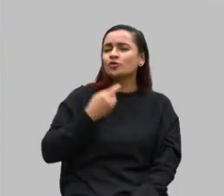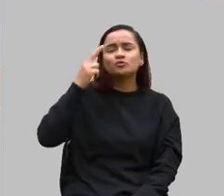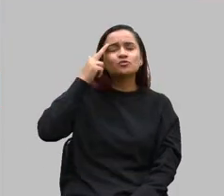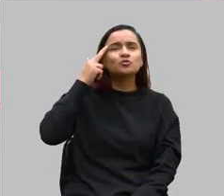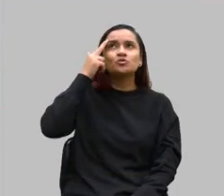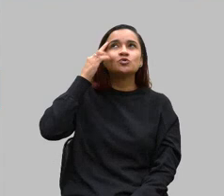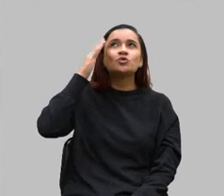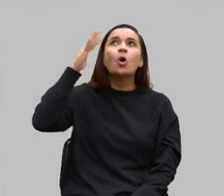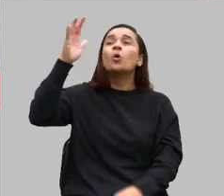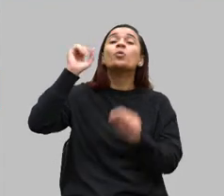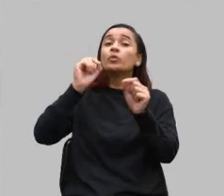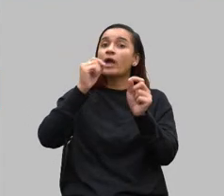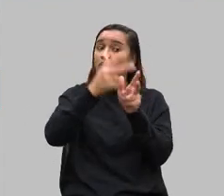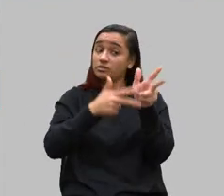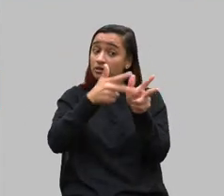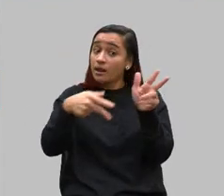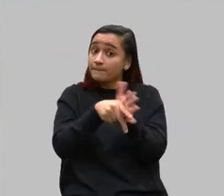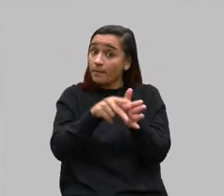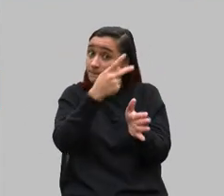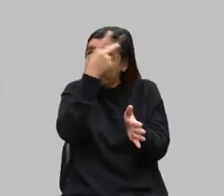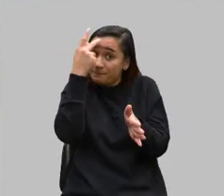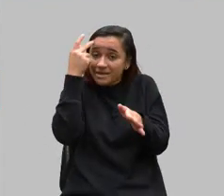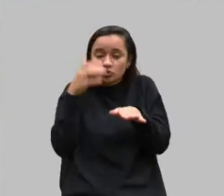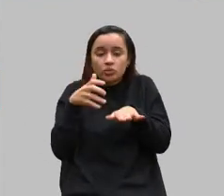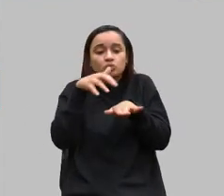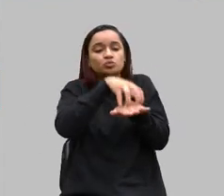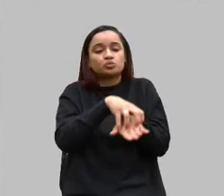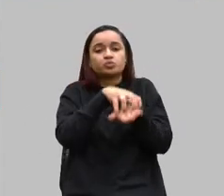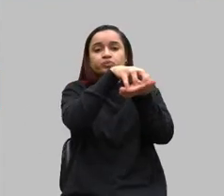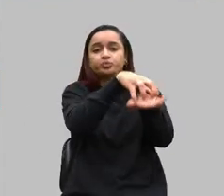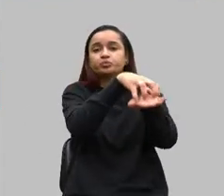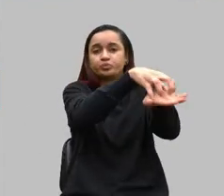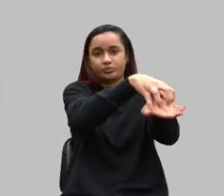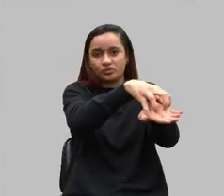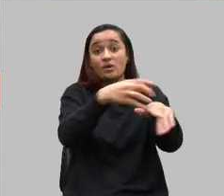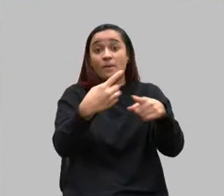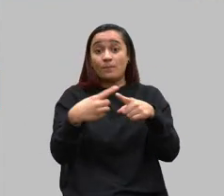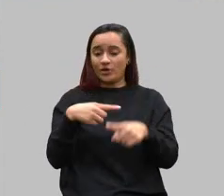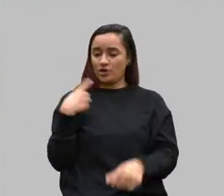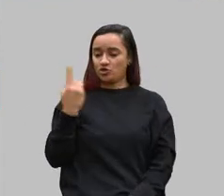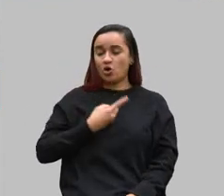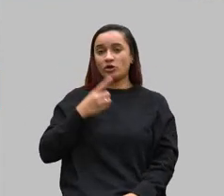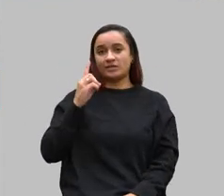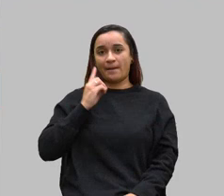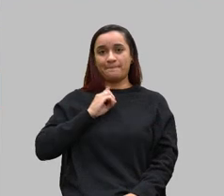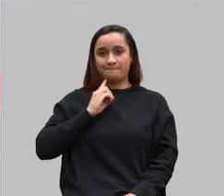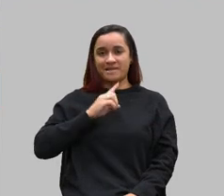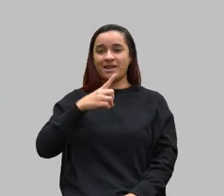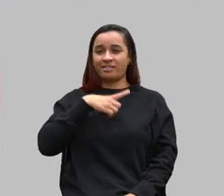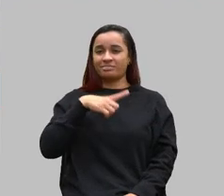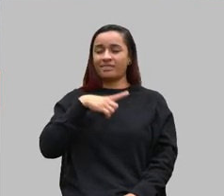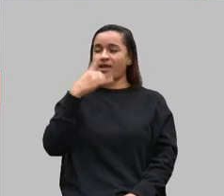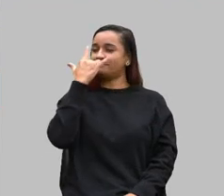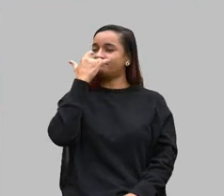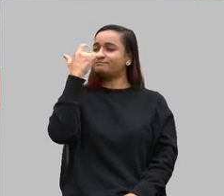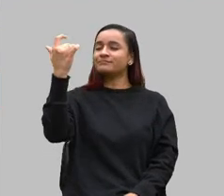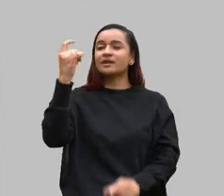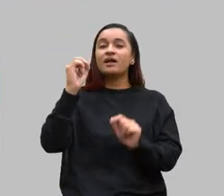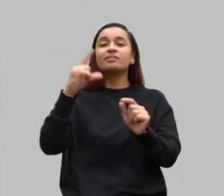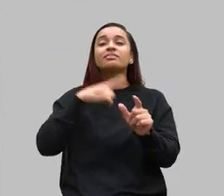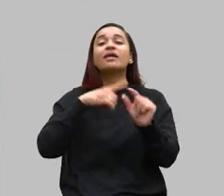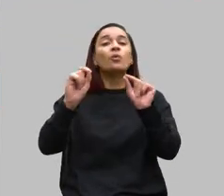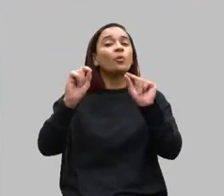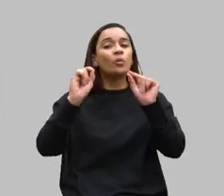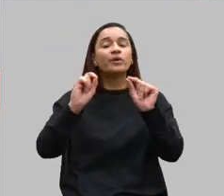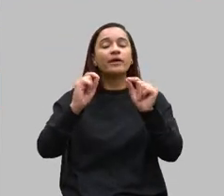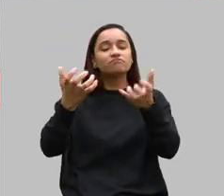de passageiros nós mineiros temos essa vocação nós mineiros queremos desenvolver não